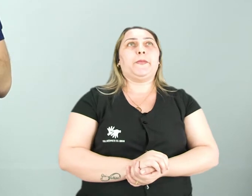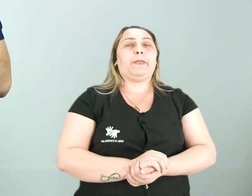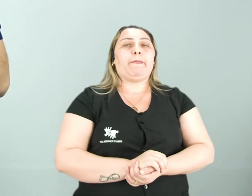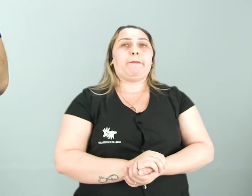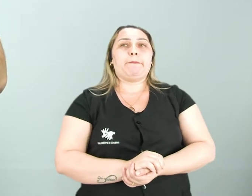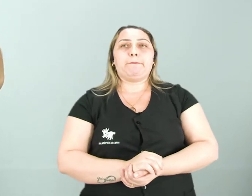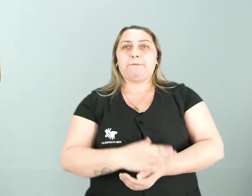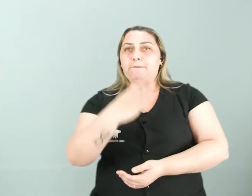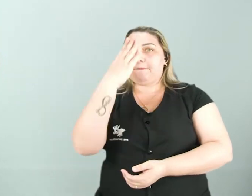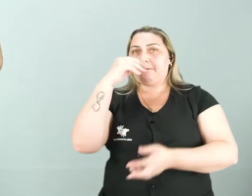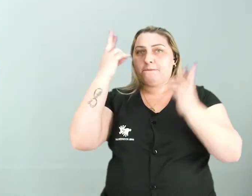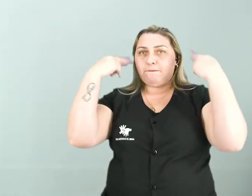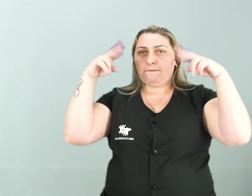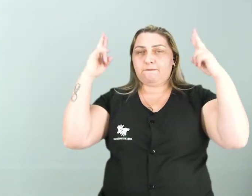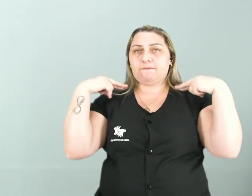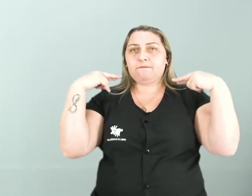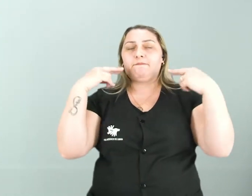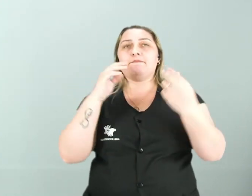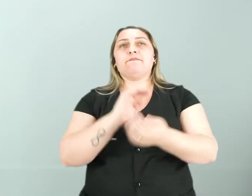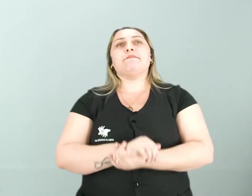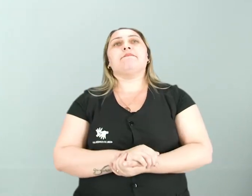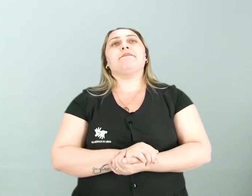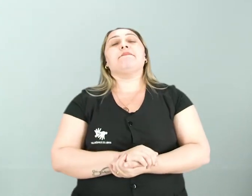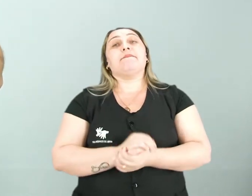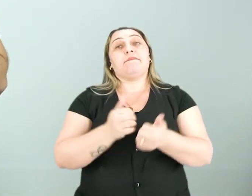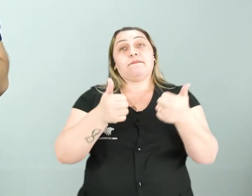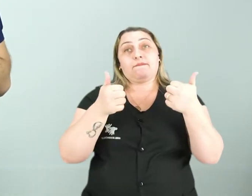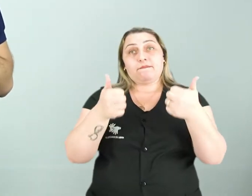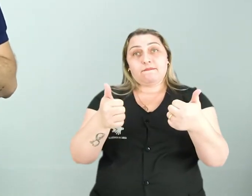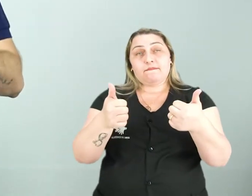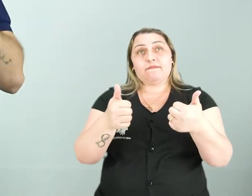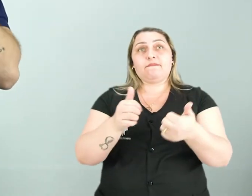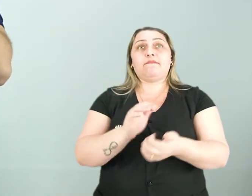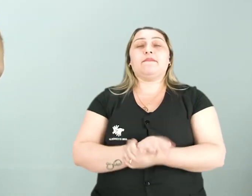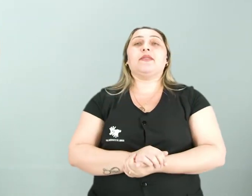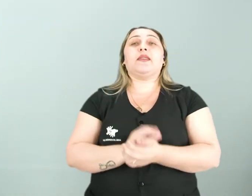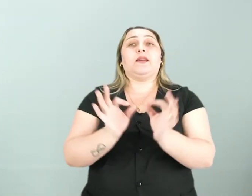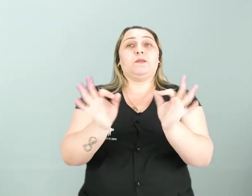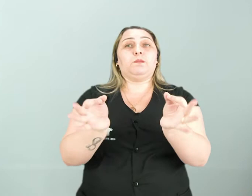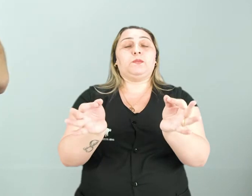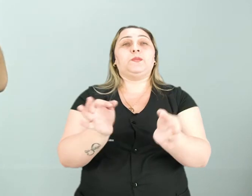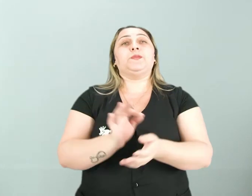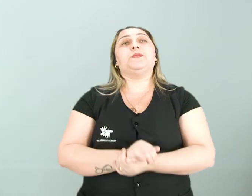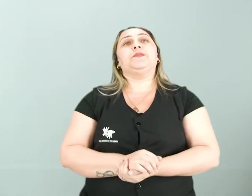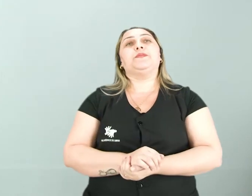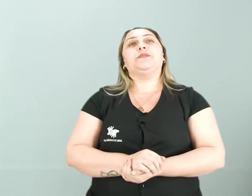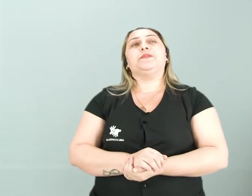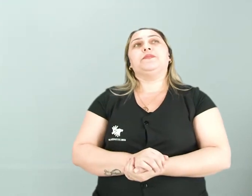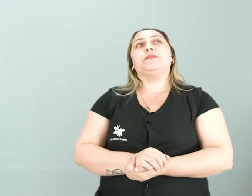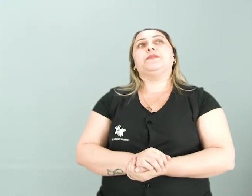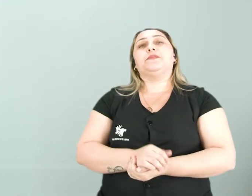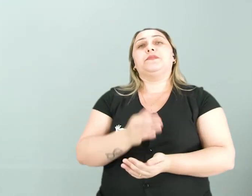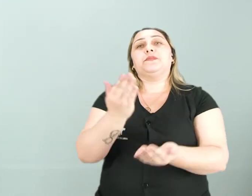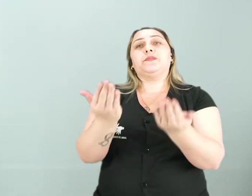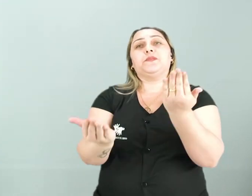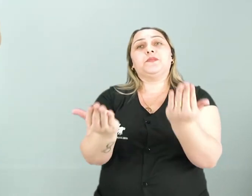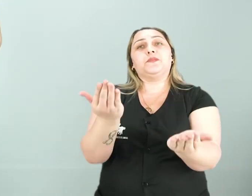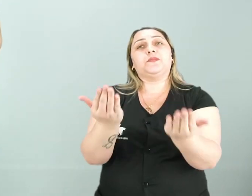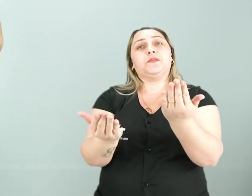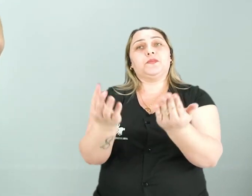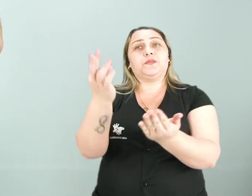O Lobo e o Cordeiro em versos. Tudo bem até aí? Certinho? Porque nós comparamos